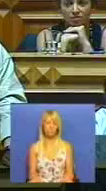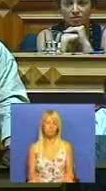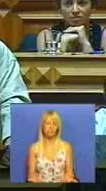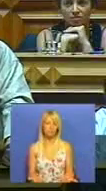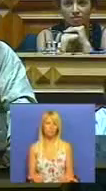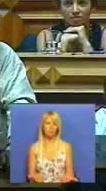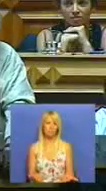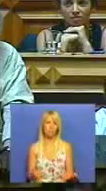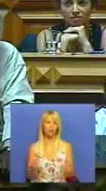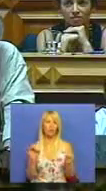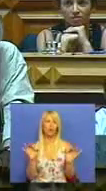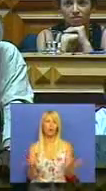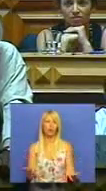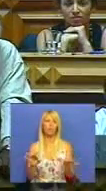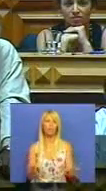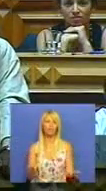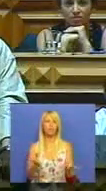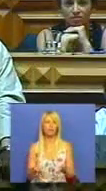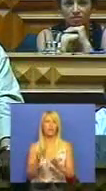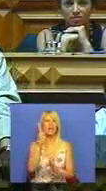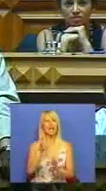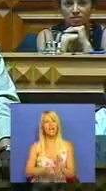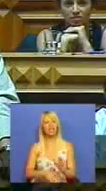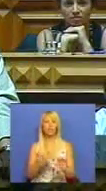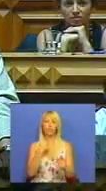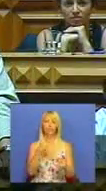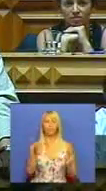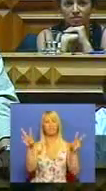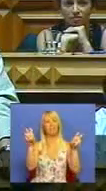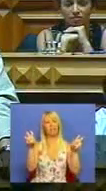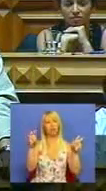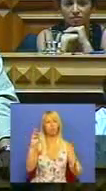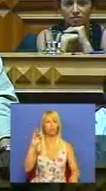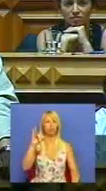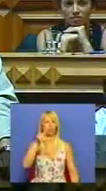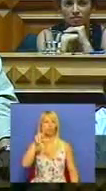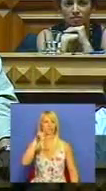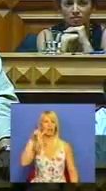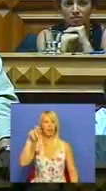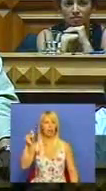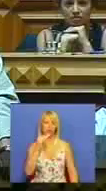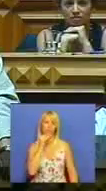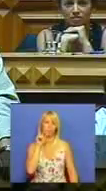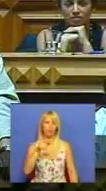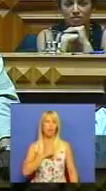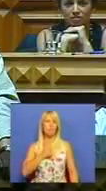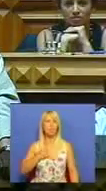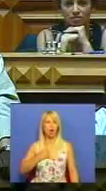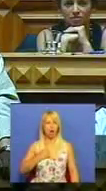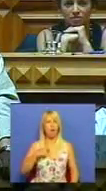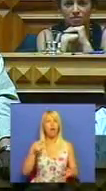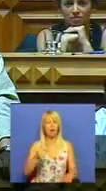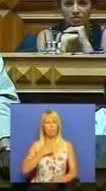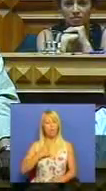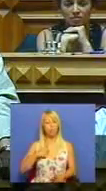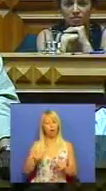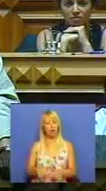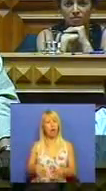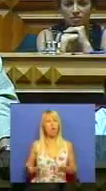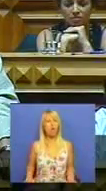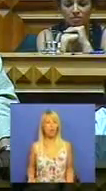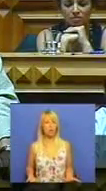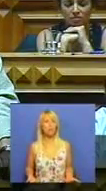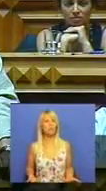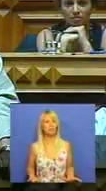queda do regime dito socialista Na Polónia numa Polónia hoje em dia